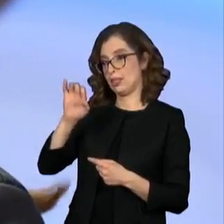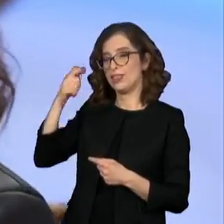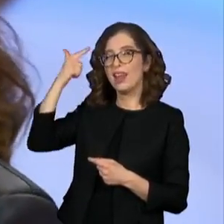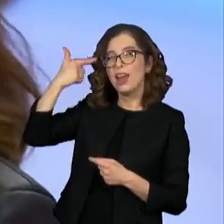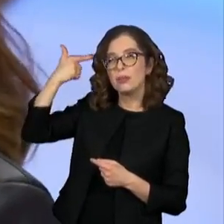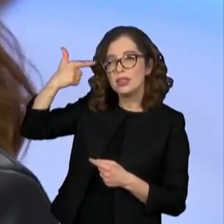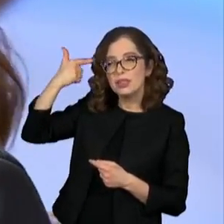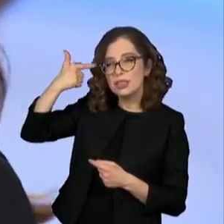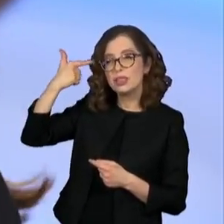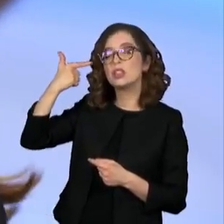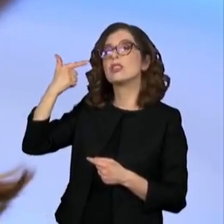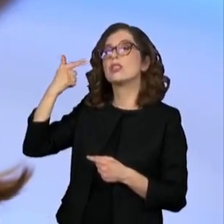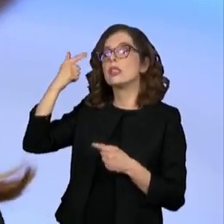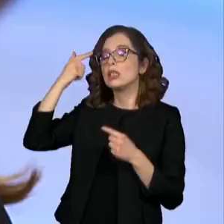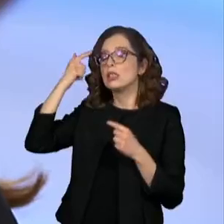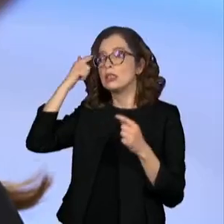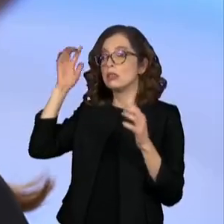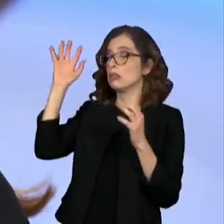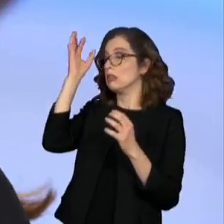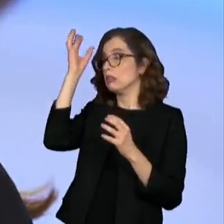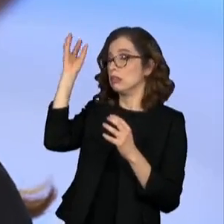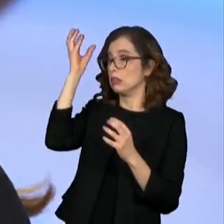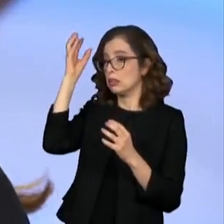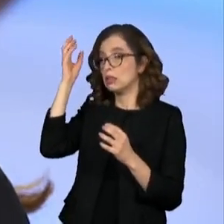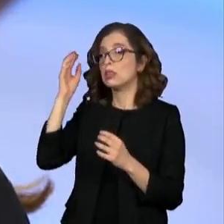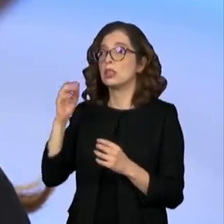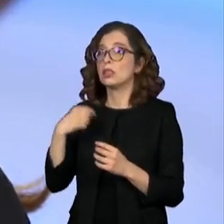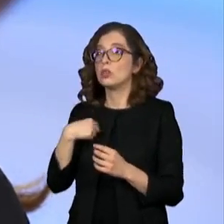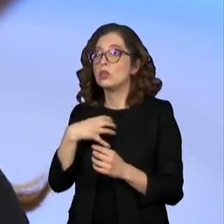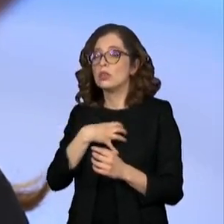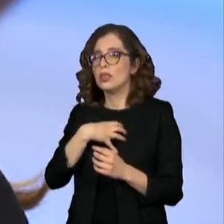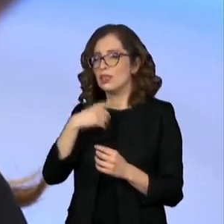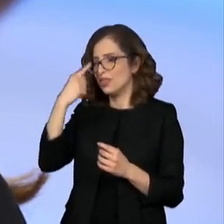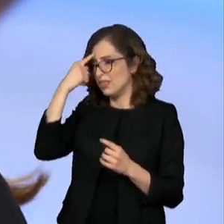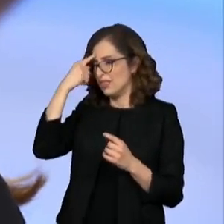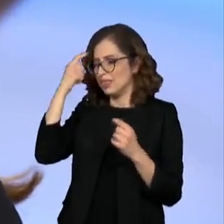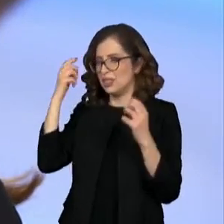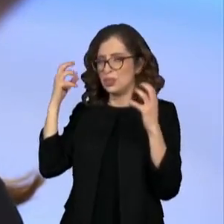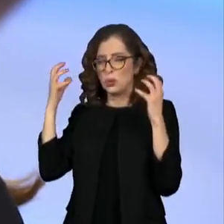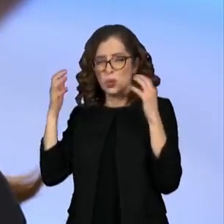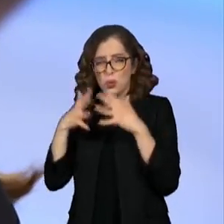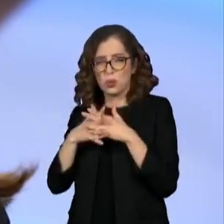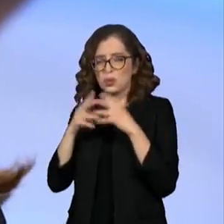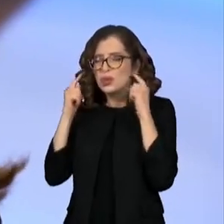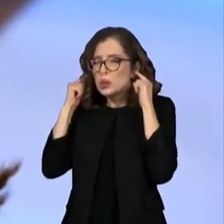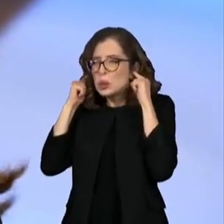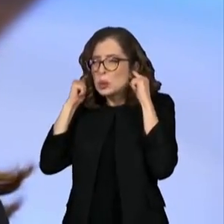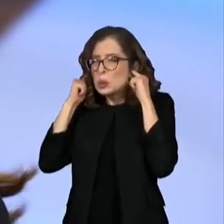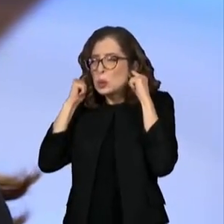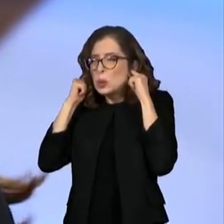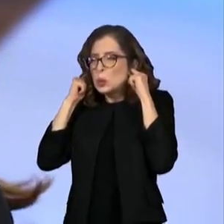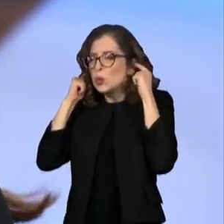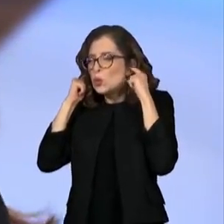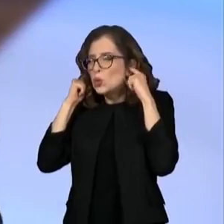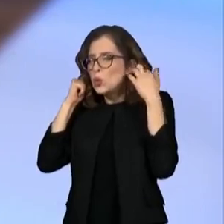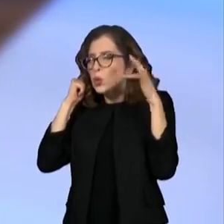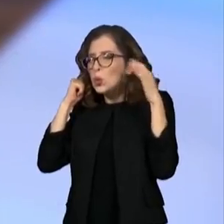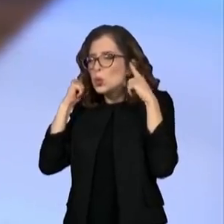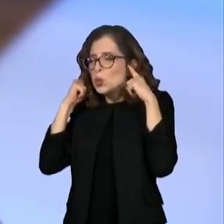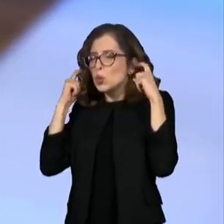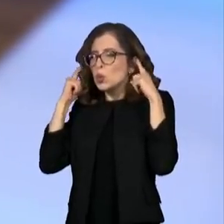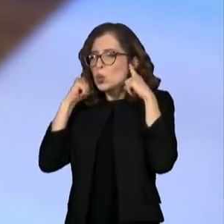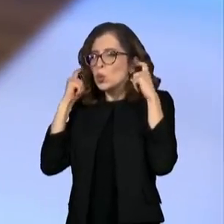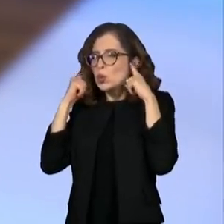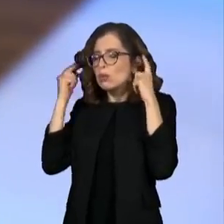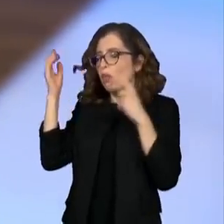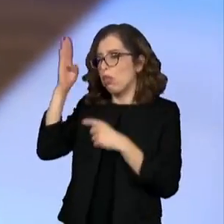tinha uma sensação de uma zonzeira, né? E eu comecei. E isso está muito próximo ao início do